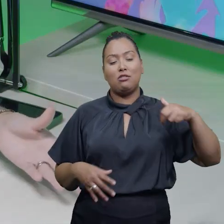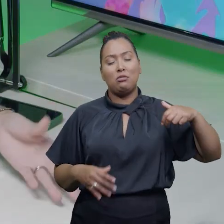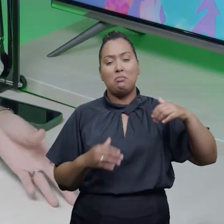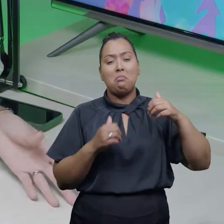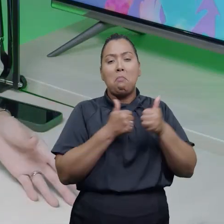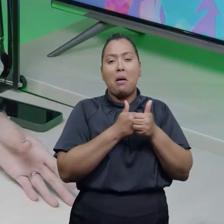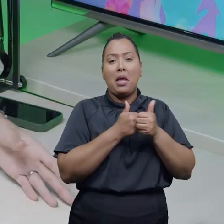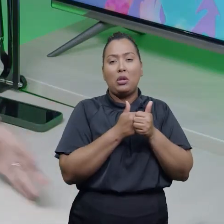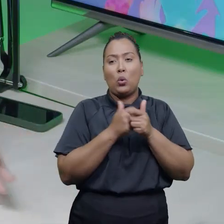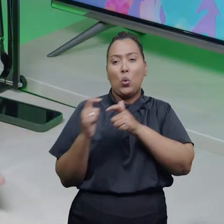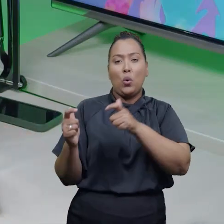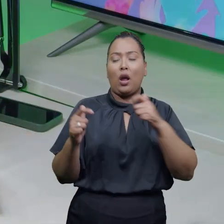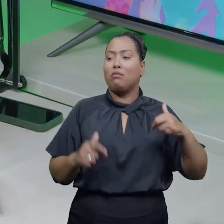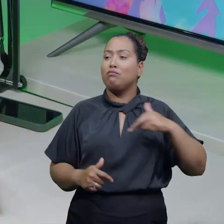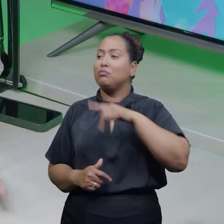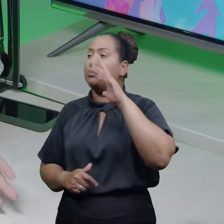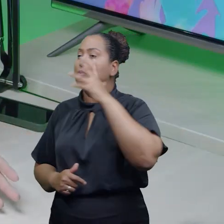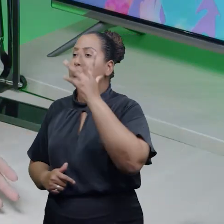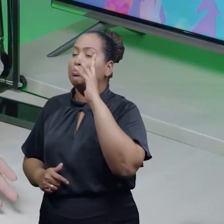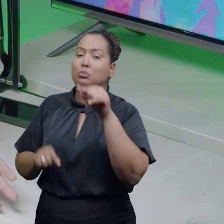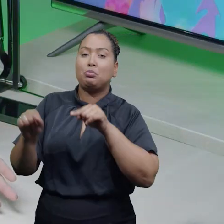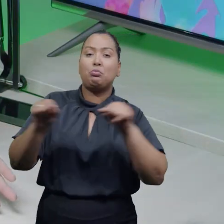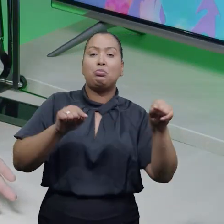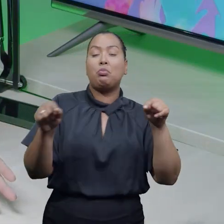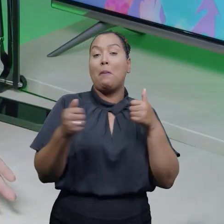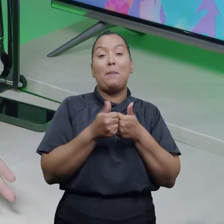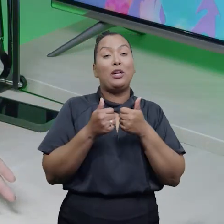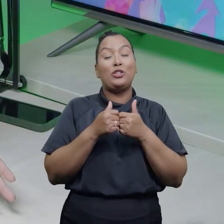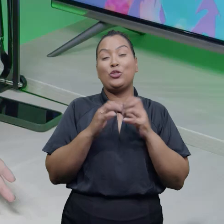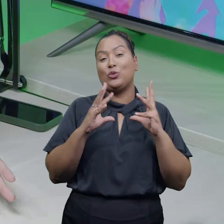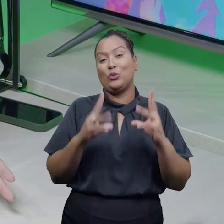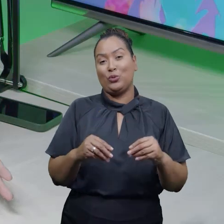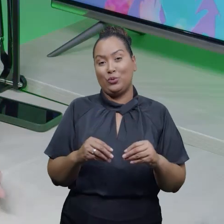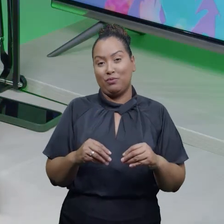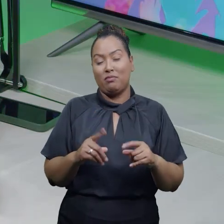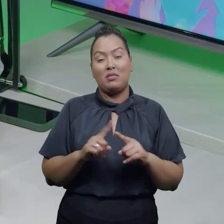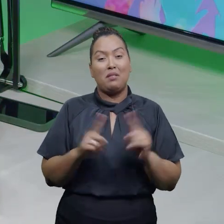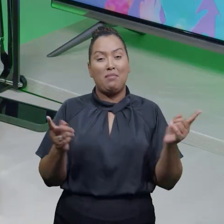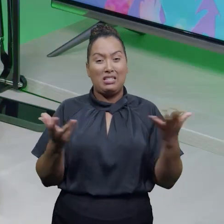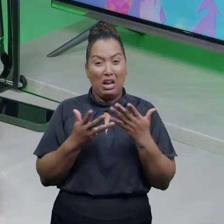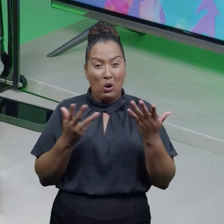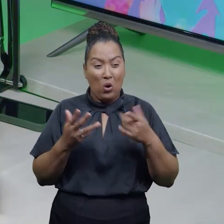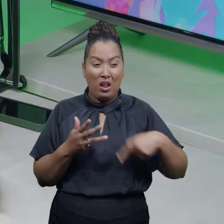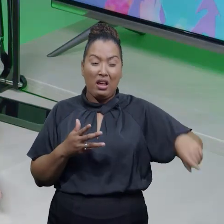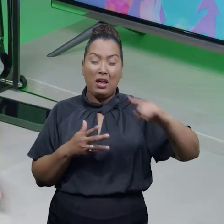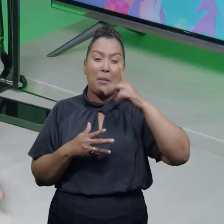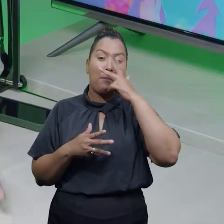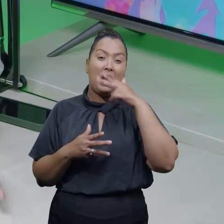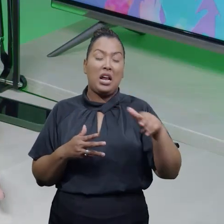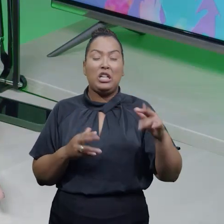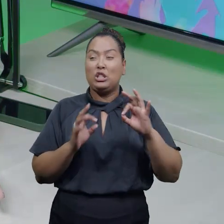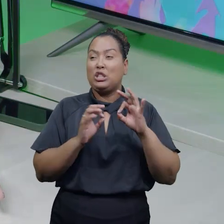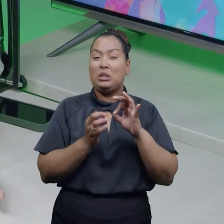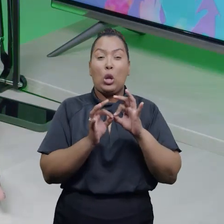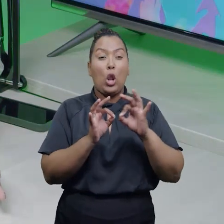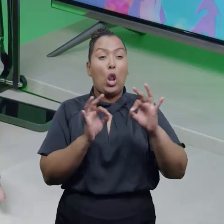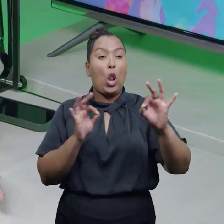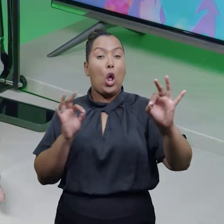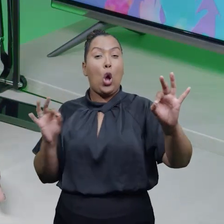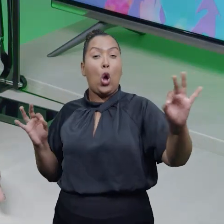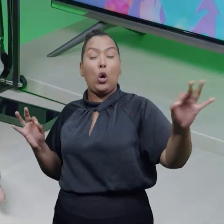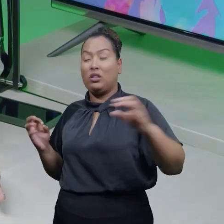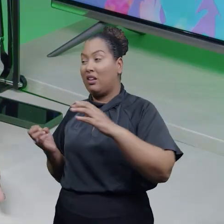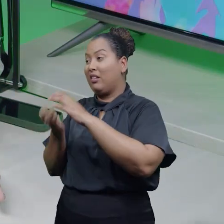pé. E aí nós pegamos essa população que é lida como indesejável, e a gente joga e escanteia para um